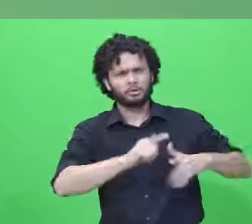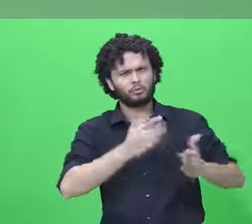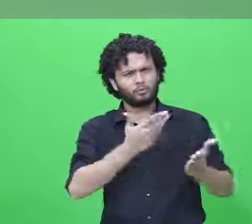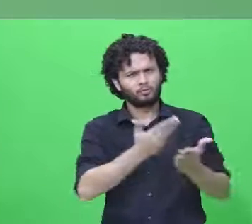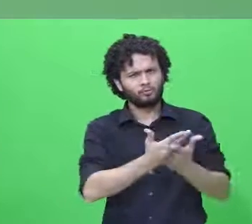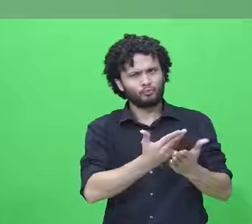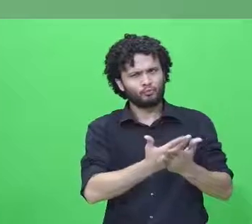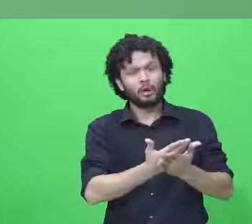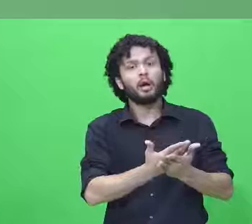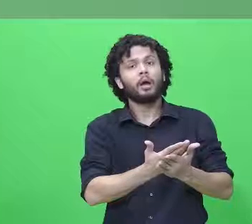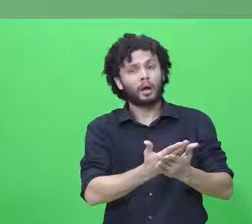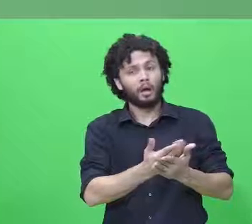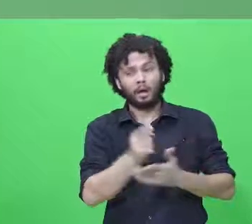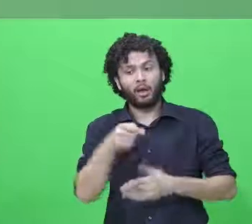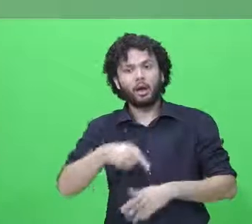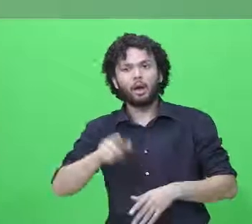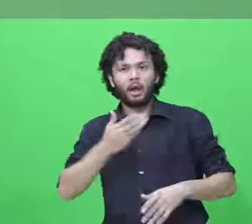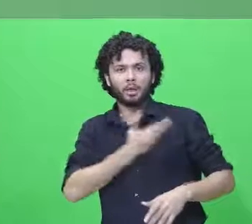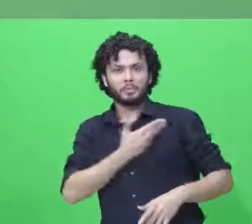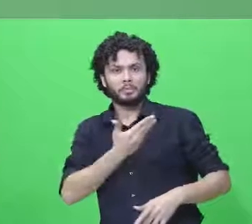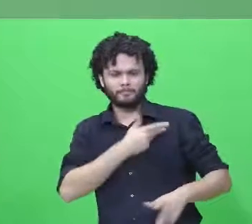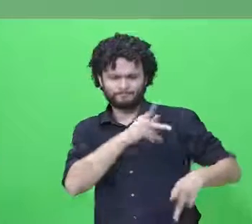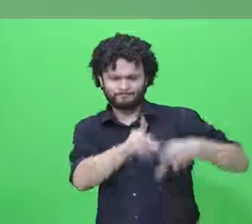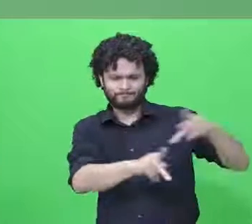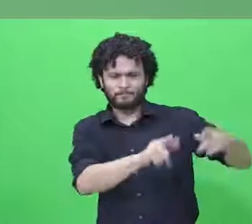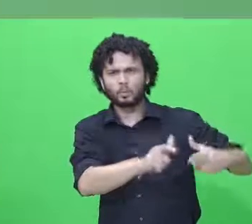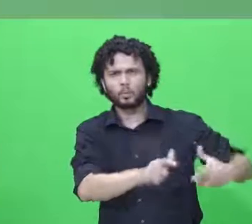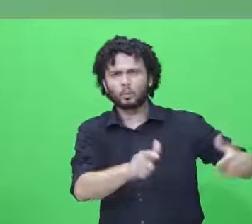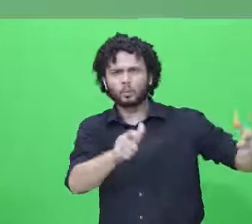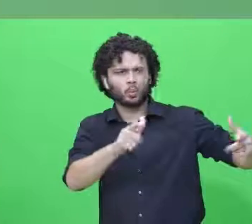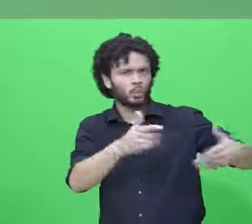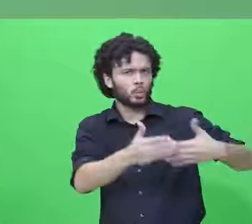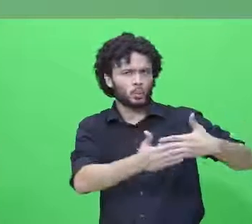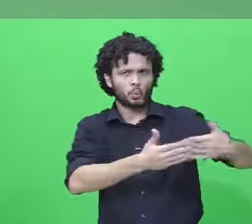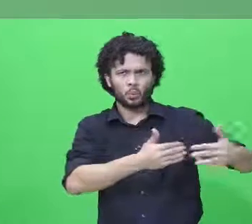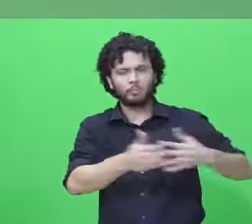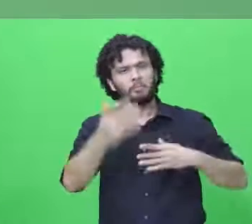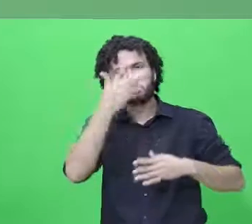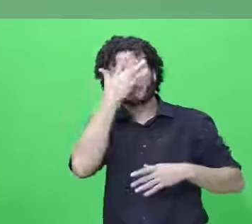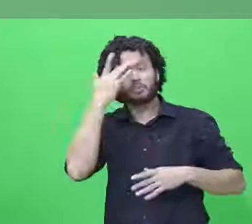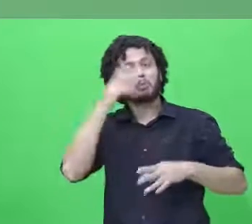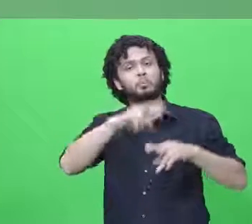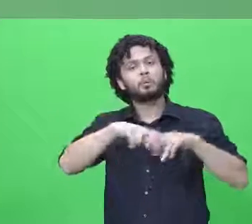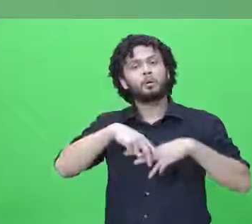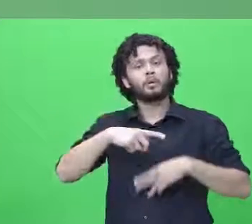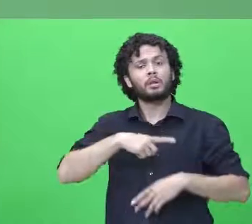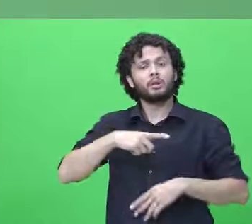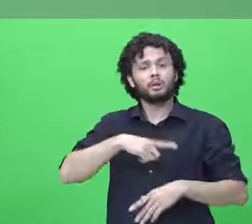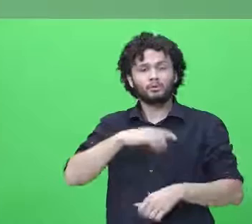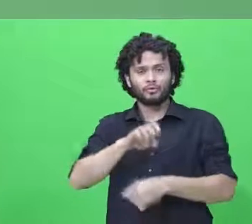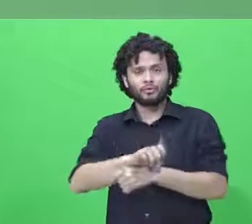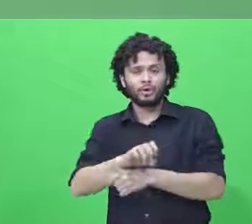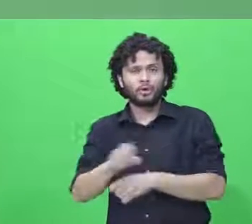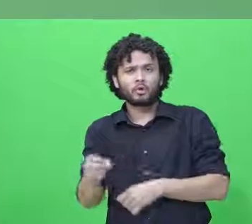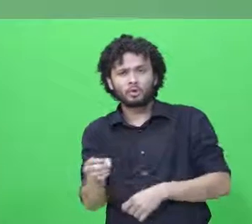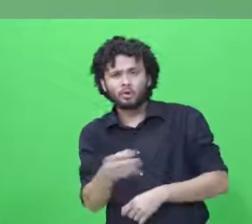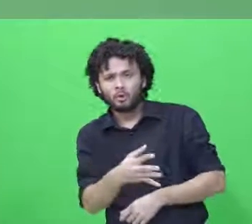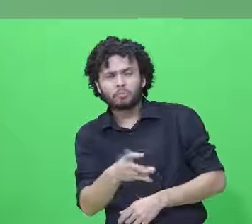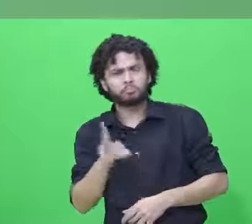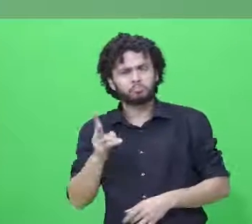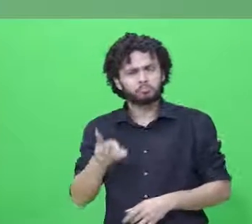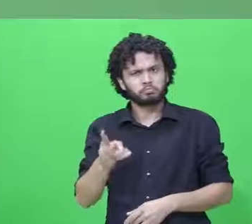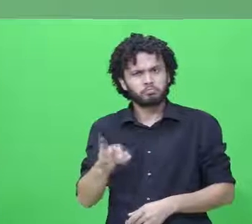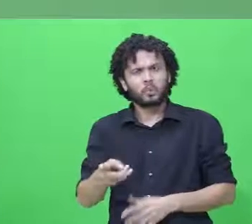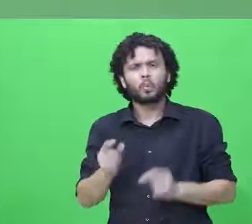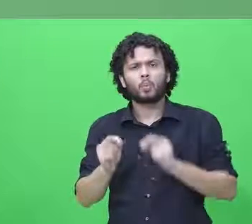verdade, ele é um amigo, então, da população em geral. Exatamente por isso que a gente tem, nesse Estado Novo, ao mesmo tempo que Vargas